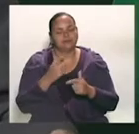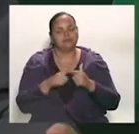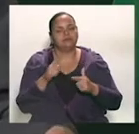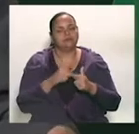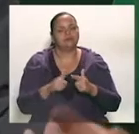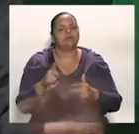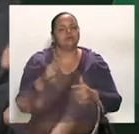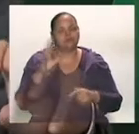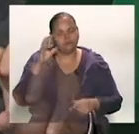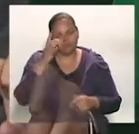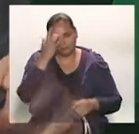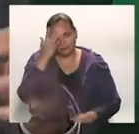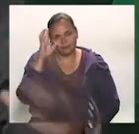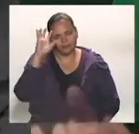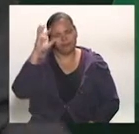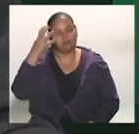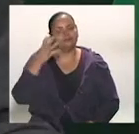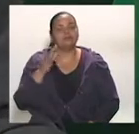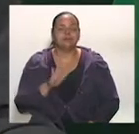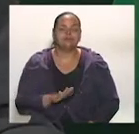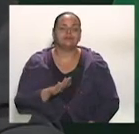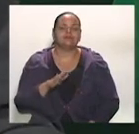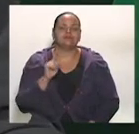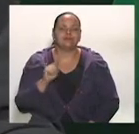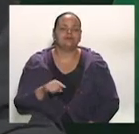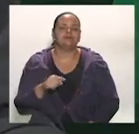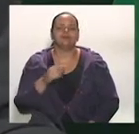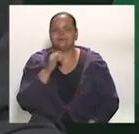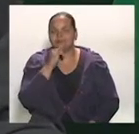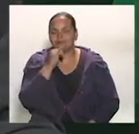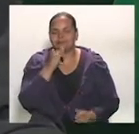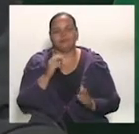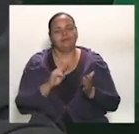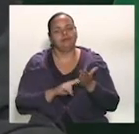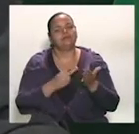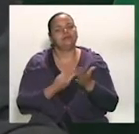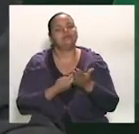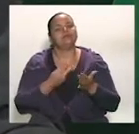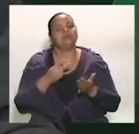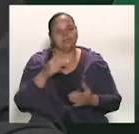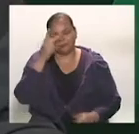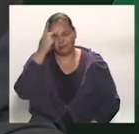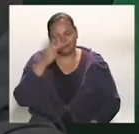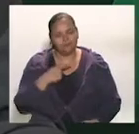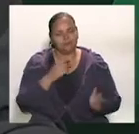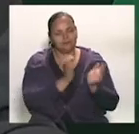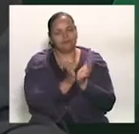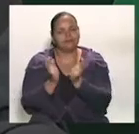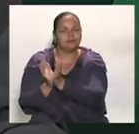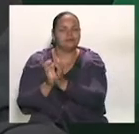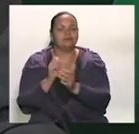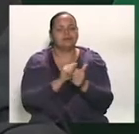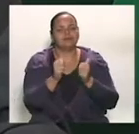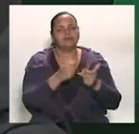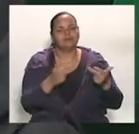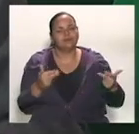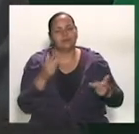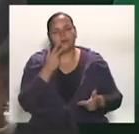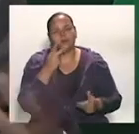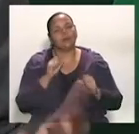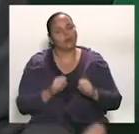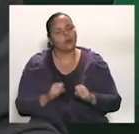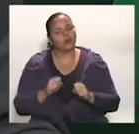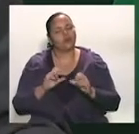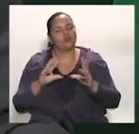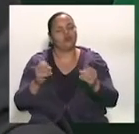de se resolver, mas por força de uma interpretação equivocada do princípio da autonomia das entidades esportivas, dizendo que